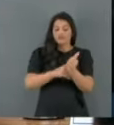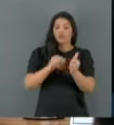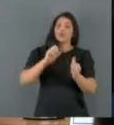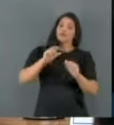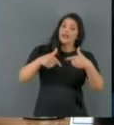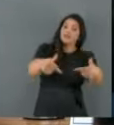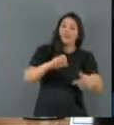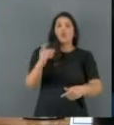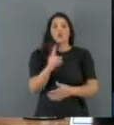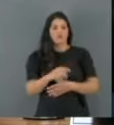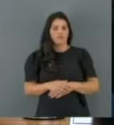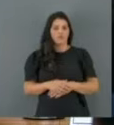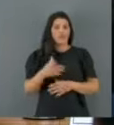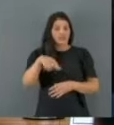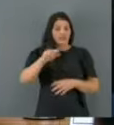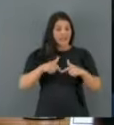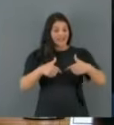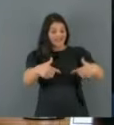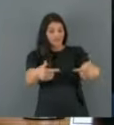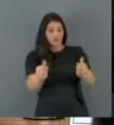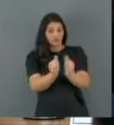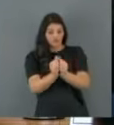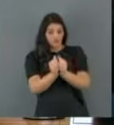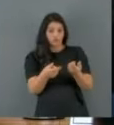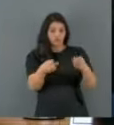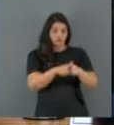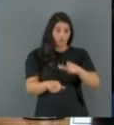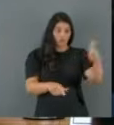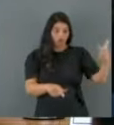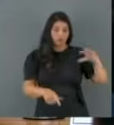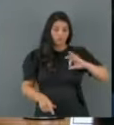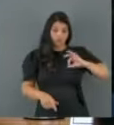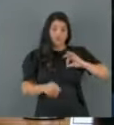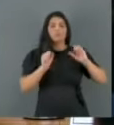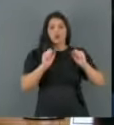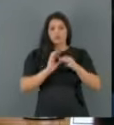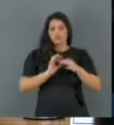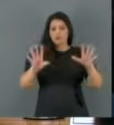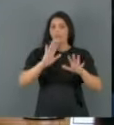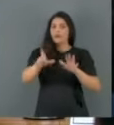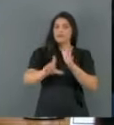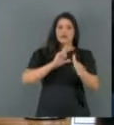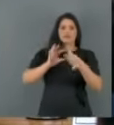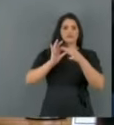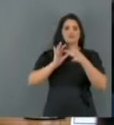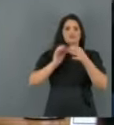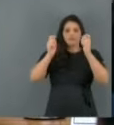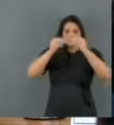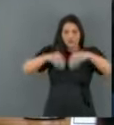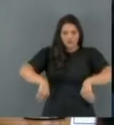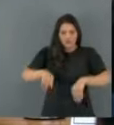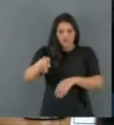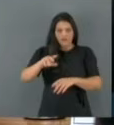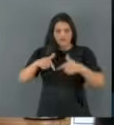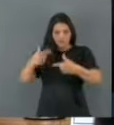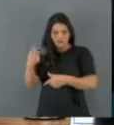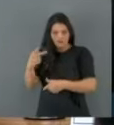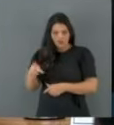mais, essas operações só poderão ser autorizadas desde que não prejudique a função constitucional da Polícia Rodoviária